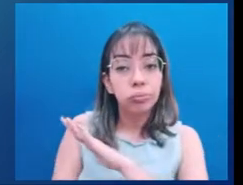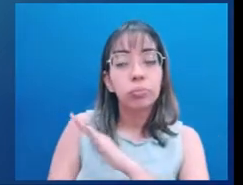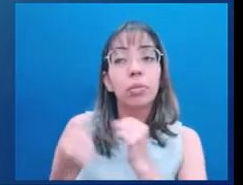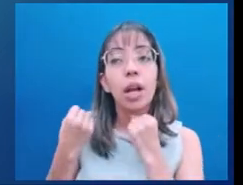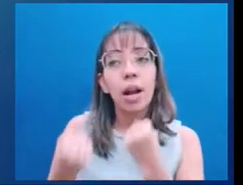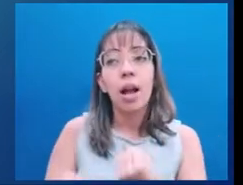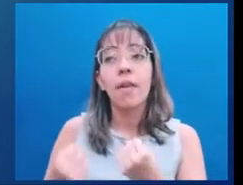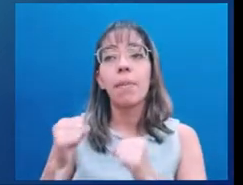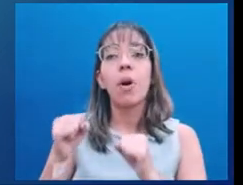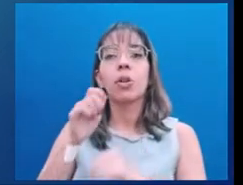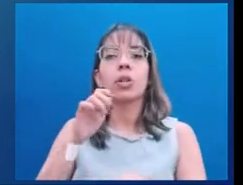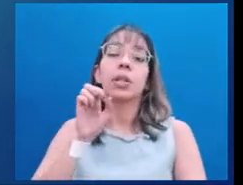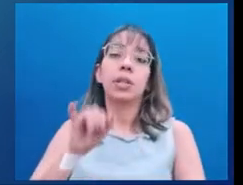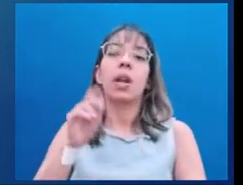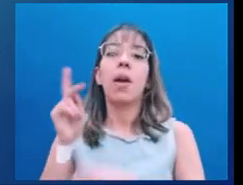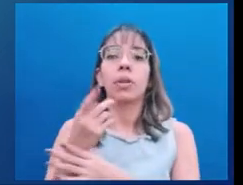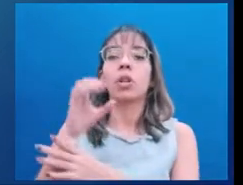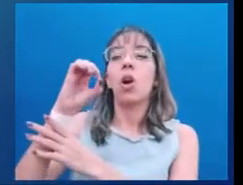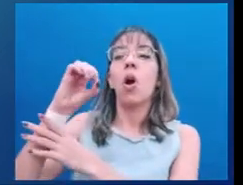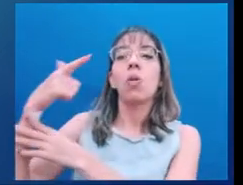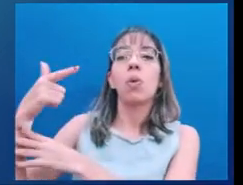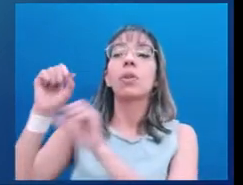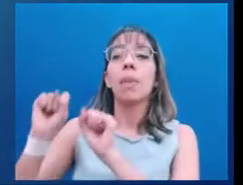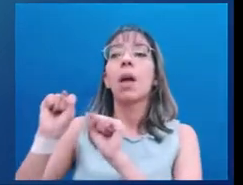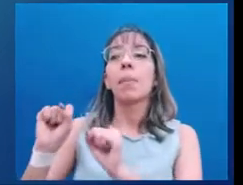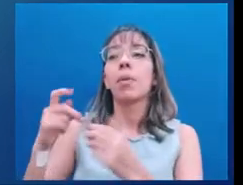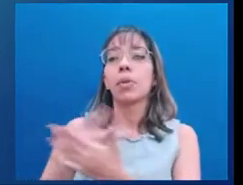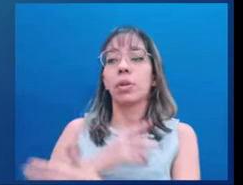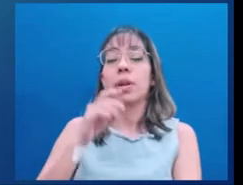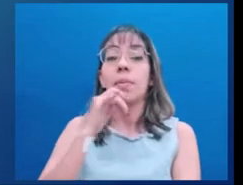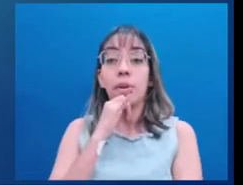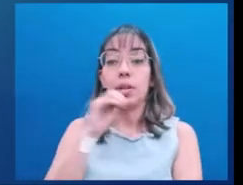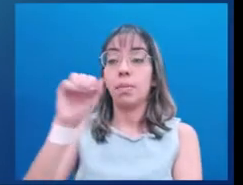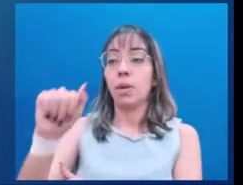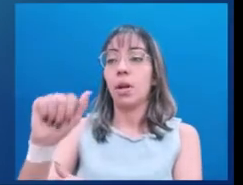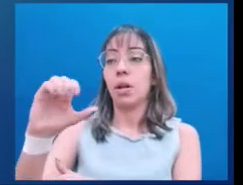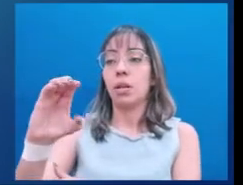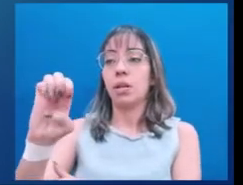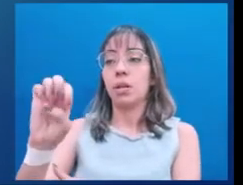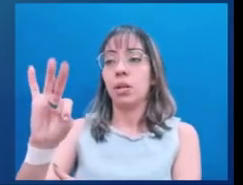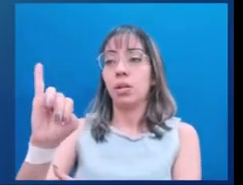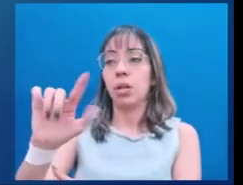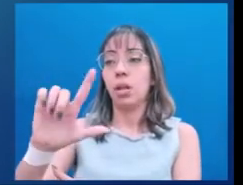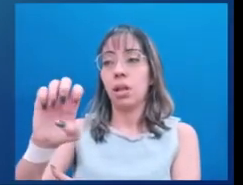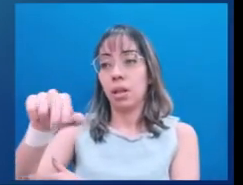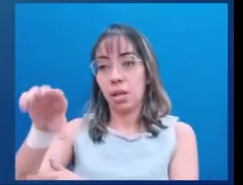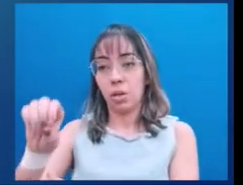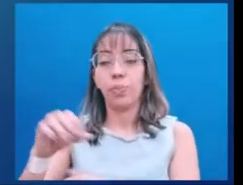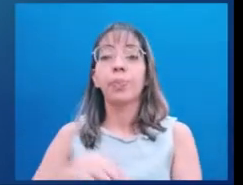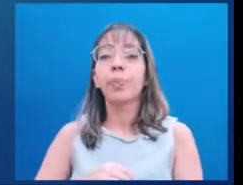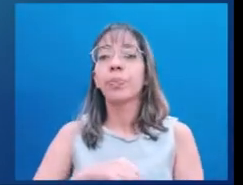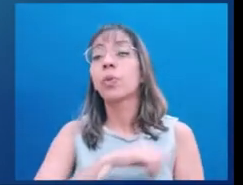no ar e queimam com facilidade. Então, por exemplo, o acetileno. O 3, né, a escala 3, são líquidos